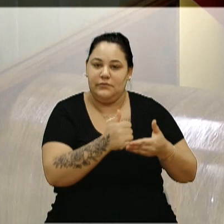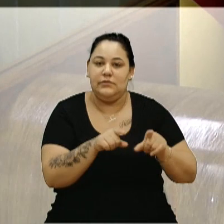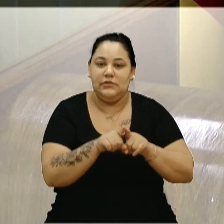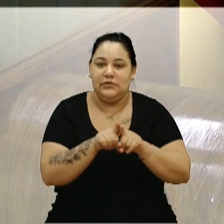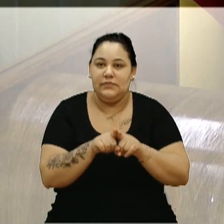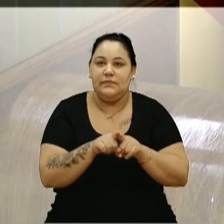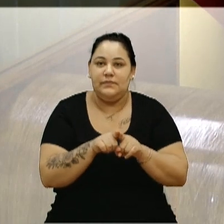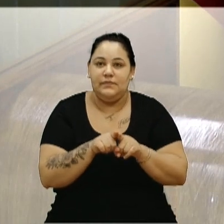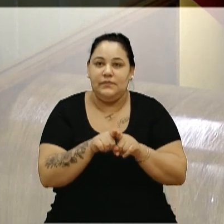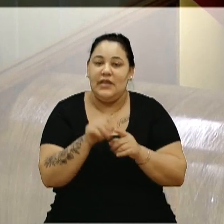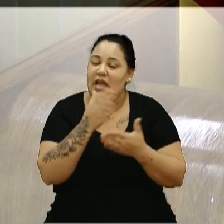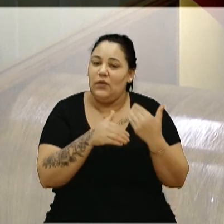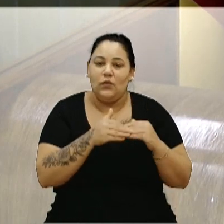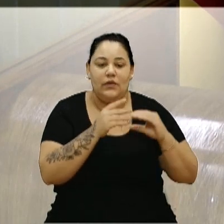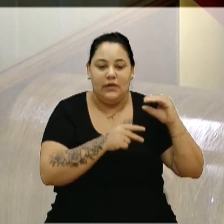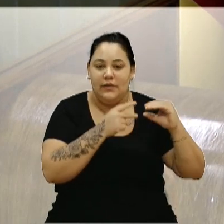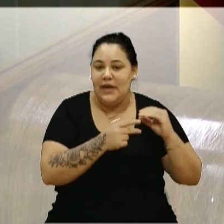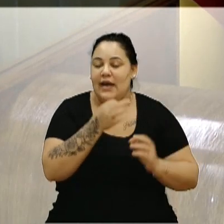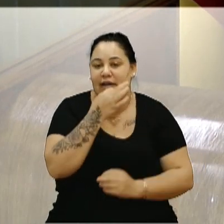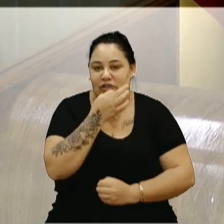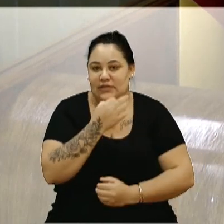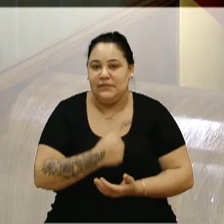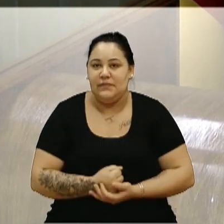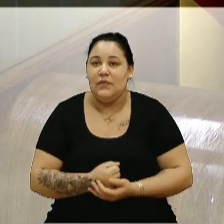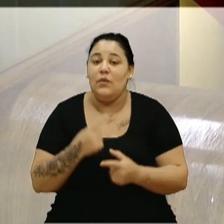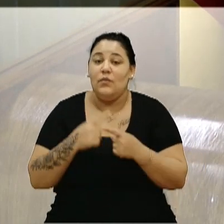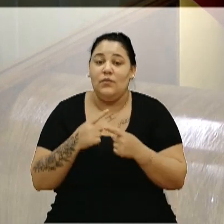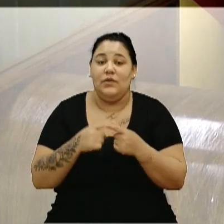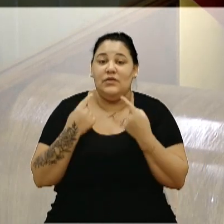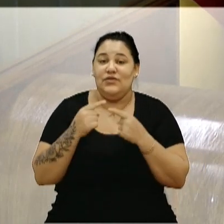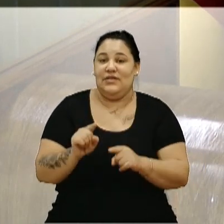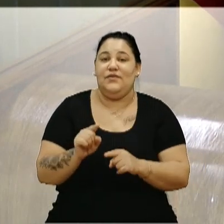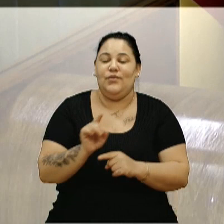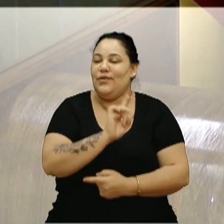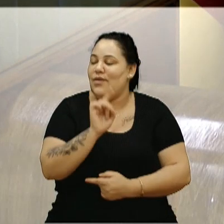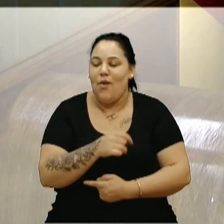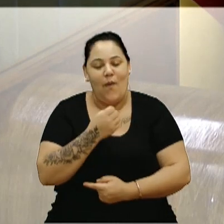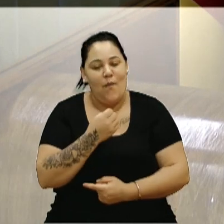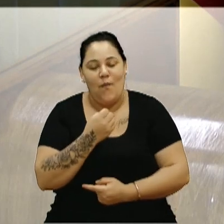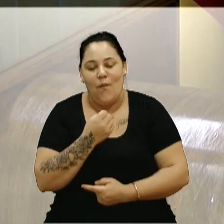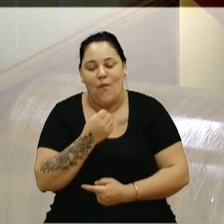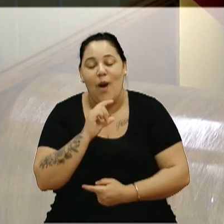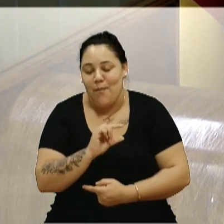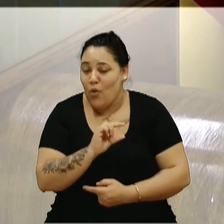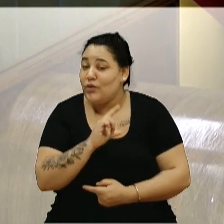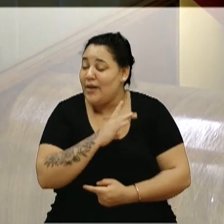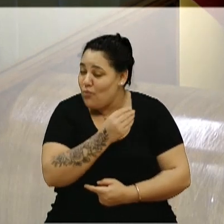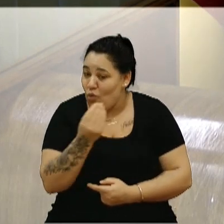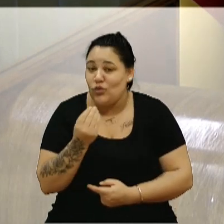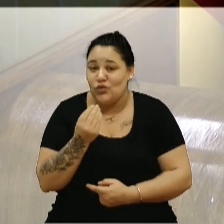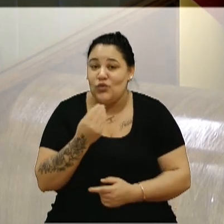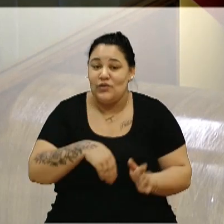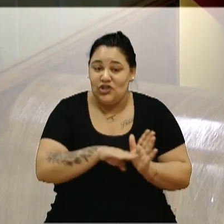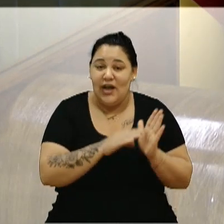a toda a Casa Legislativa de Caxias do Sul, porque os desafios, senhoras e senhores, não será pouco para chegarmos até o Natal, final